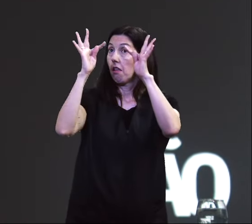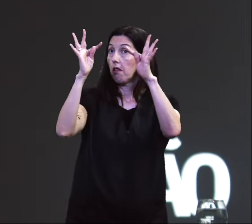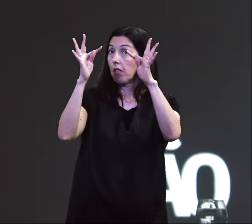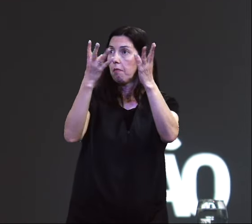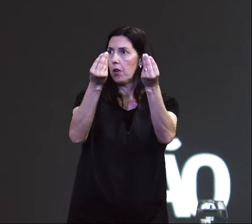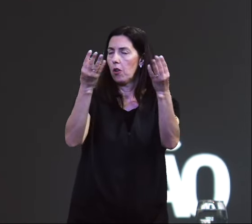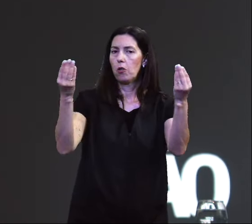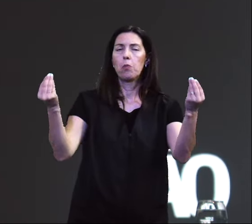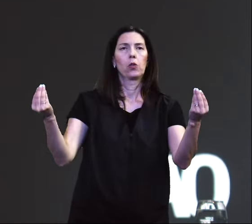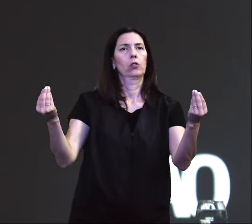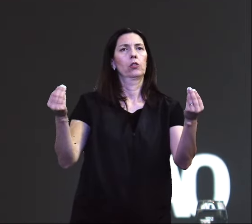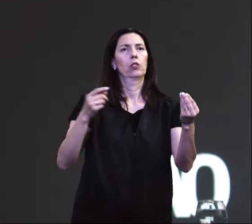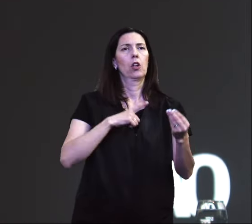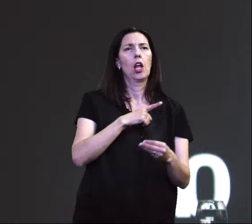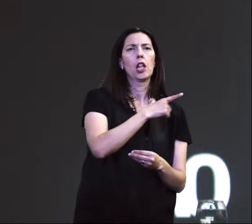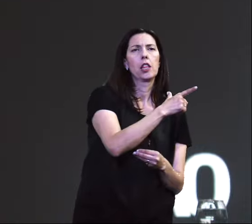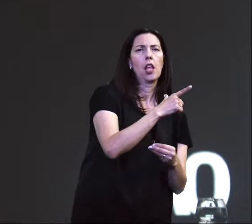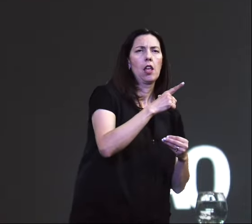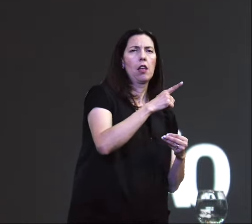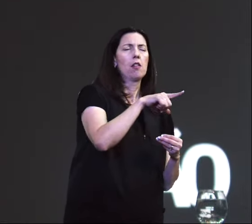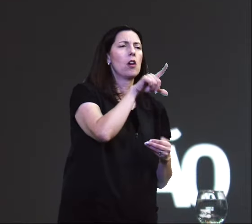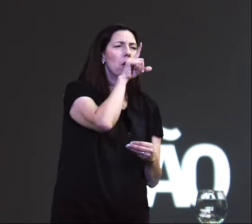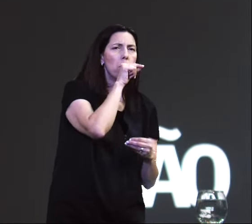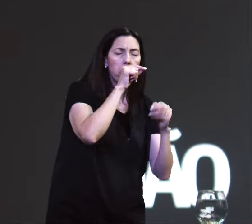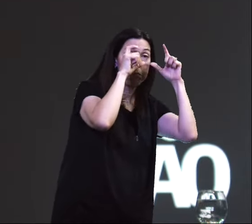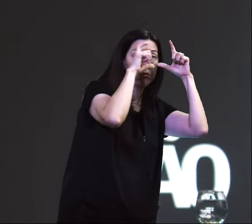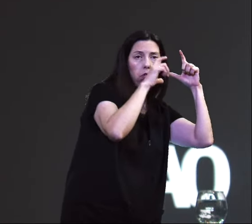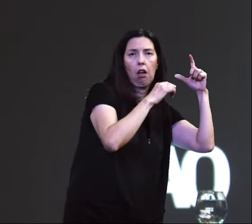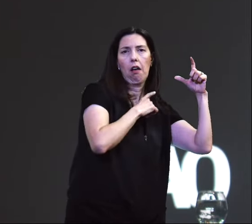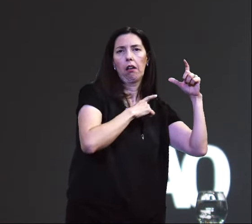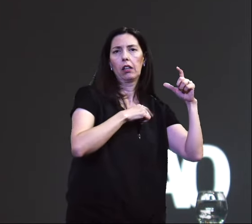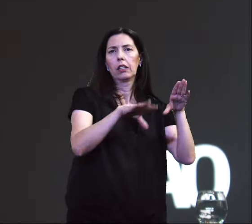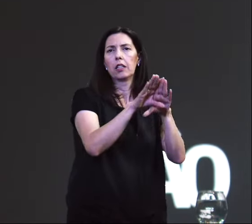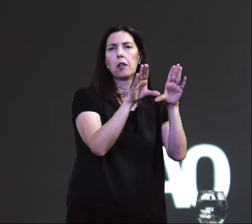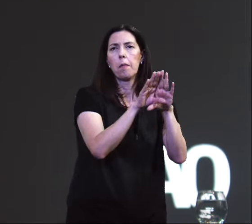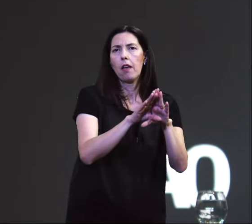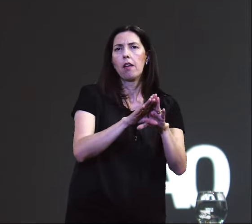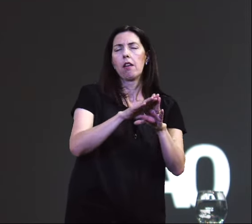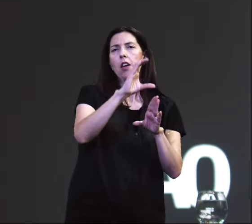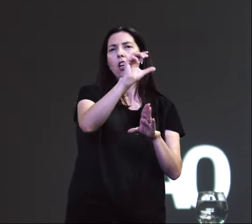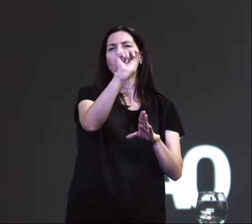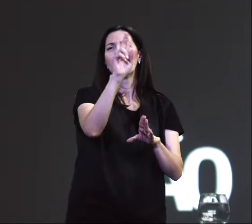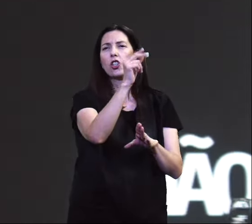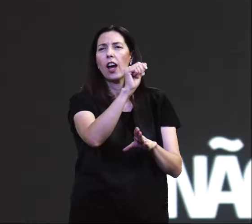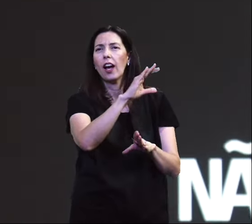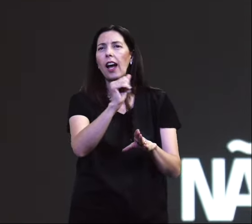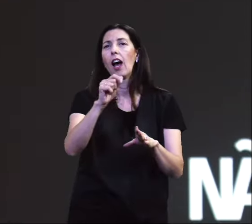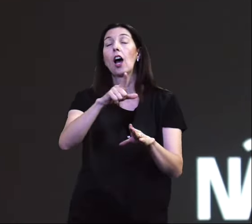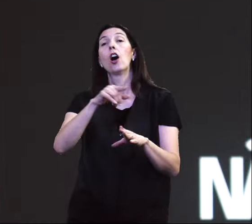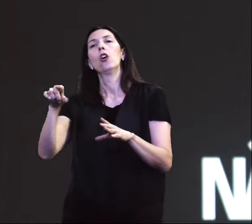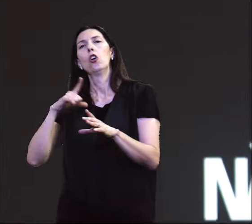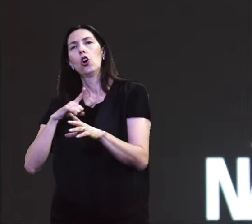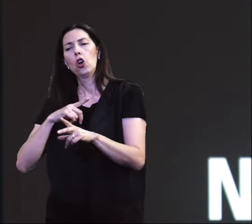isso que o texto está dizendo. Os chacais, os povos pagãos. Levantou um profeta. Hoje ele trouxe um pastor para te